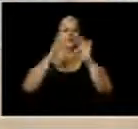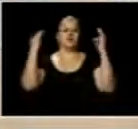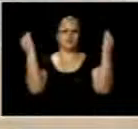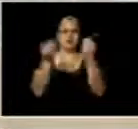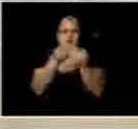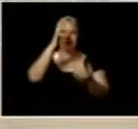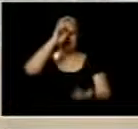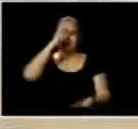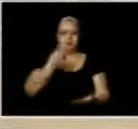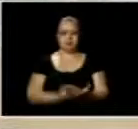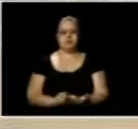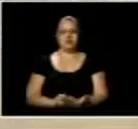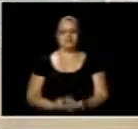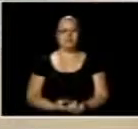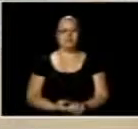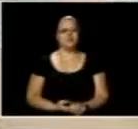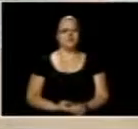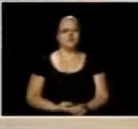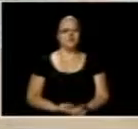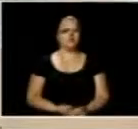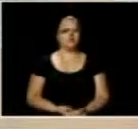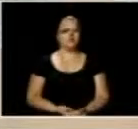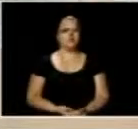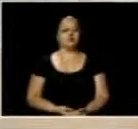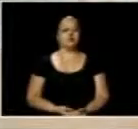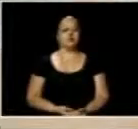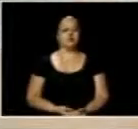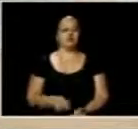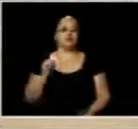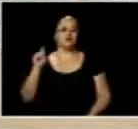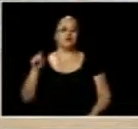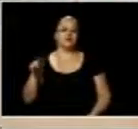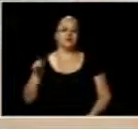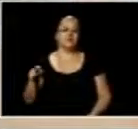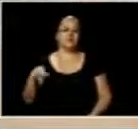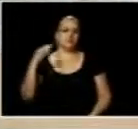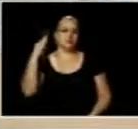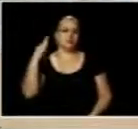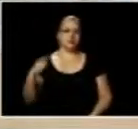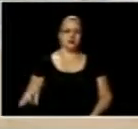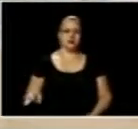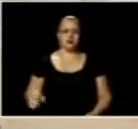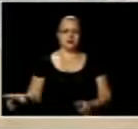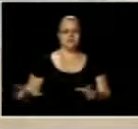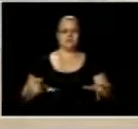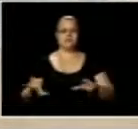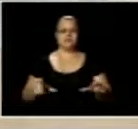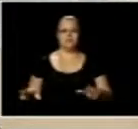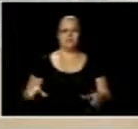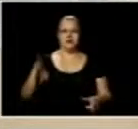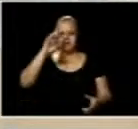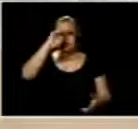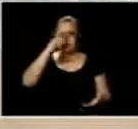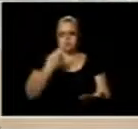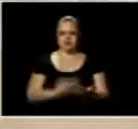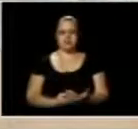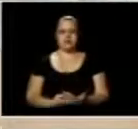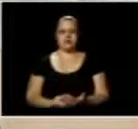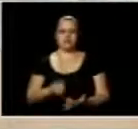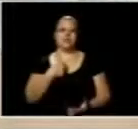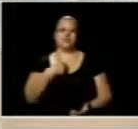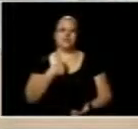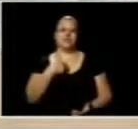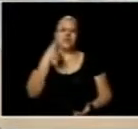posso dizer, esse é competente, direito, honesto, trabalhador. E falo isso de boca cheia